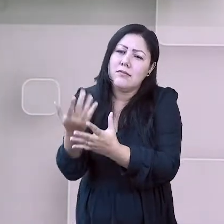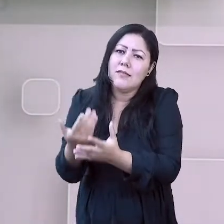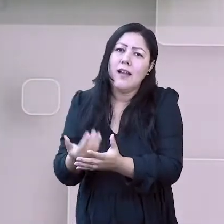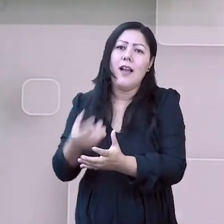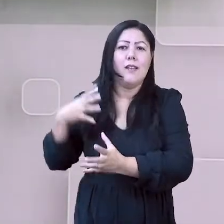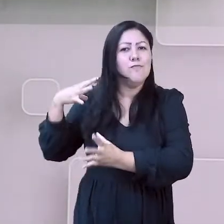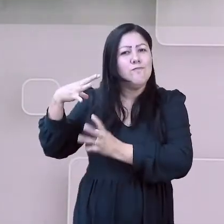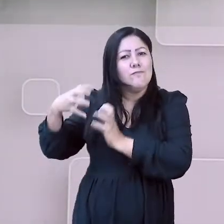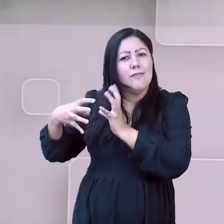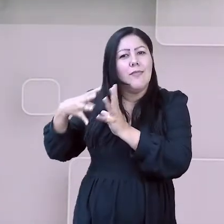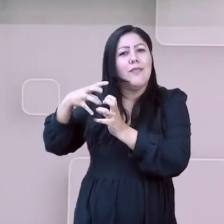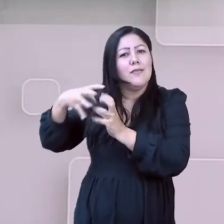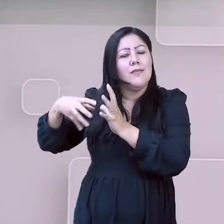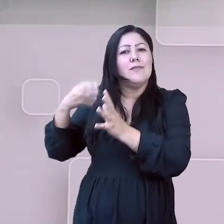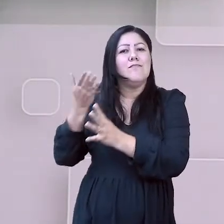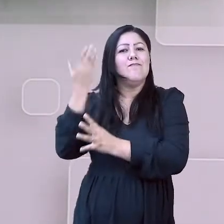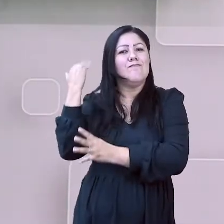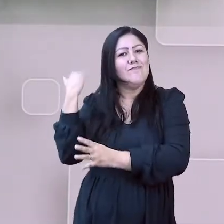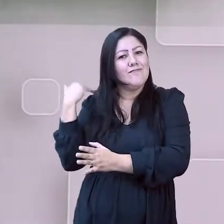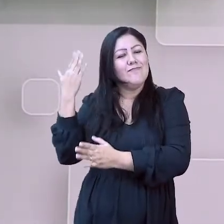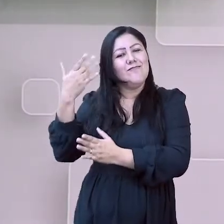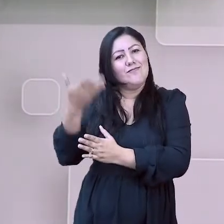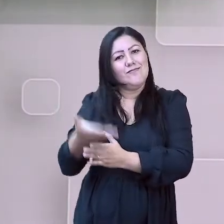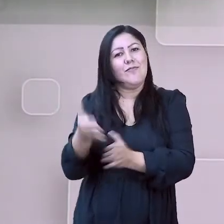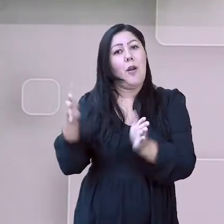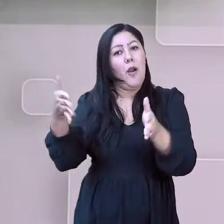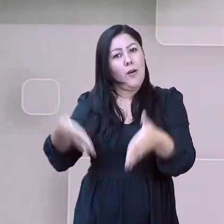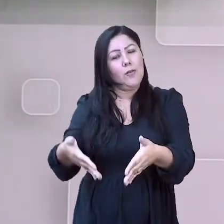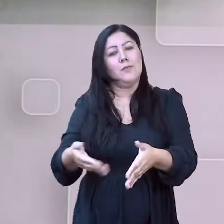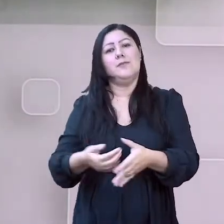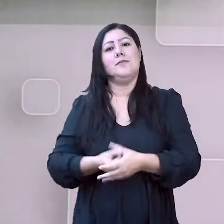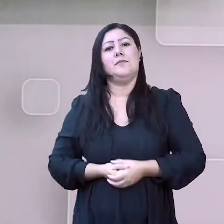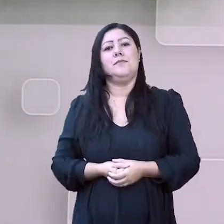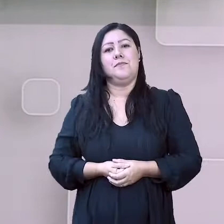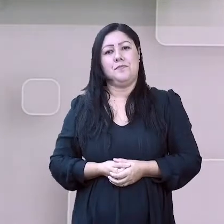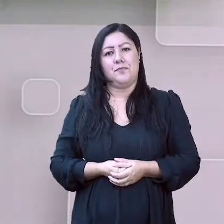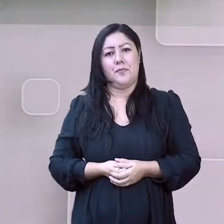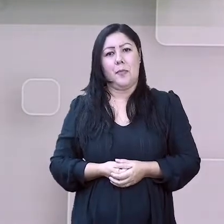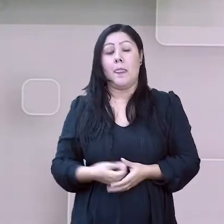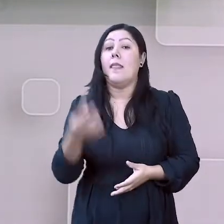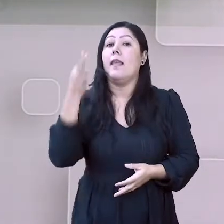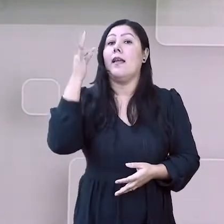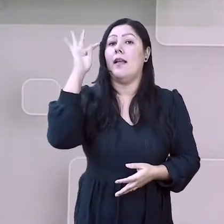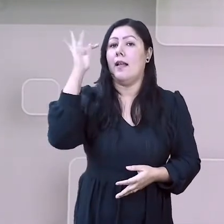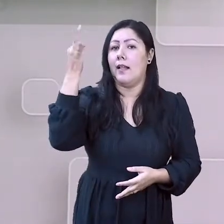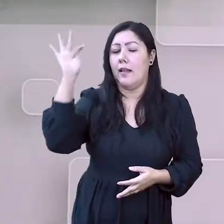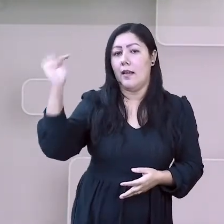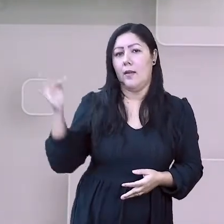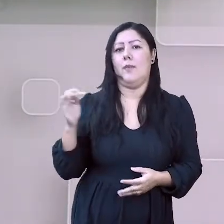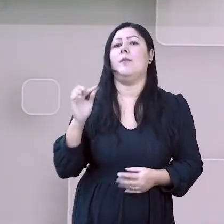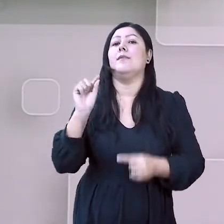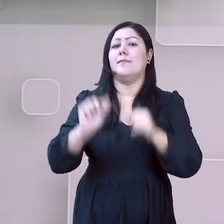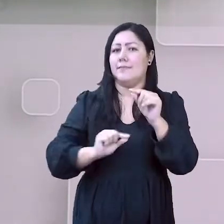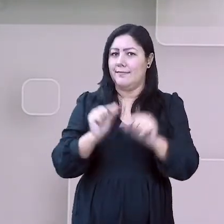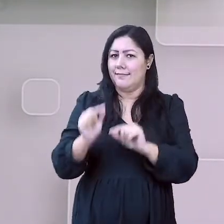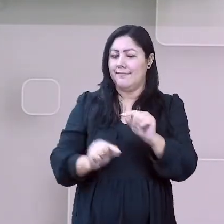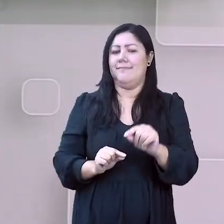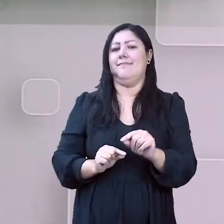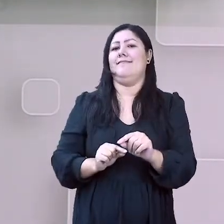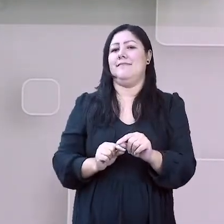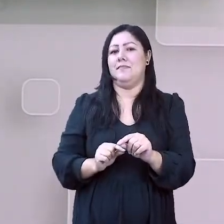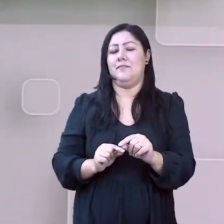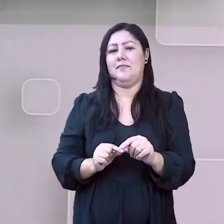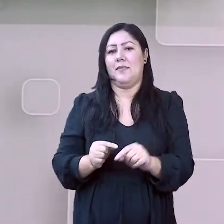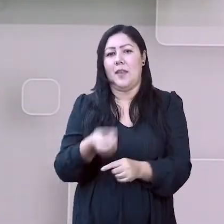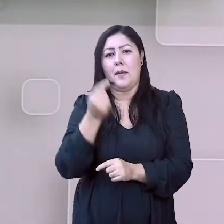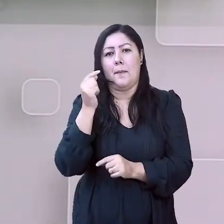Outra coisa muito importante, nós estamos falando de teorias. Por quê? Porque, como eu disse,